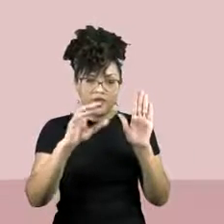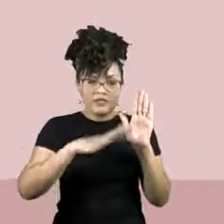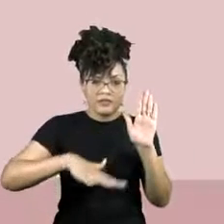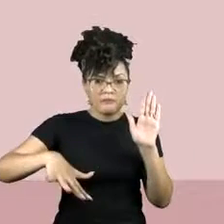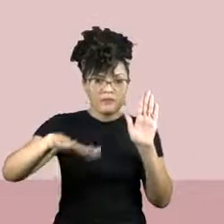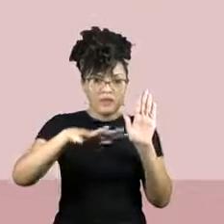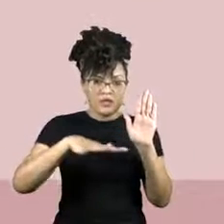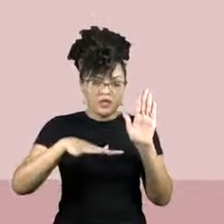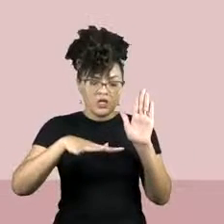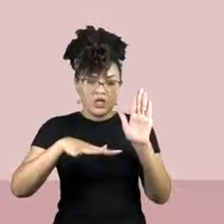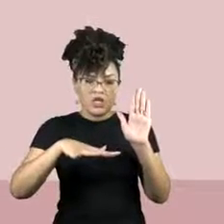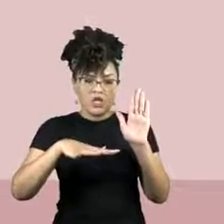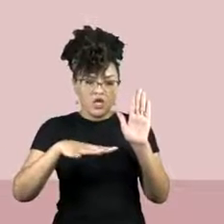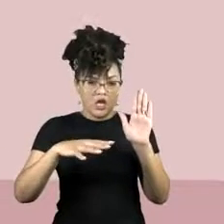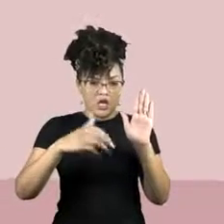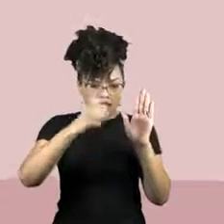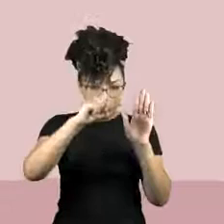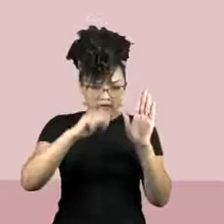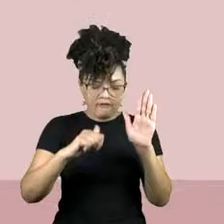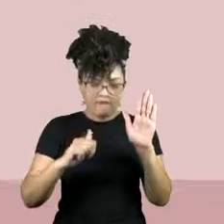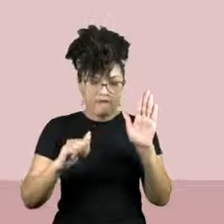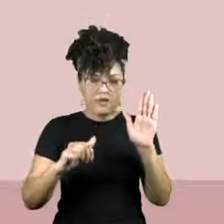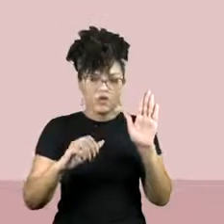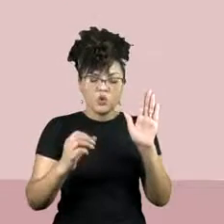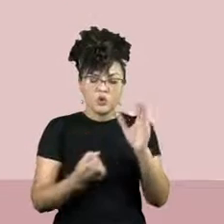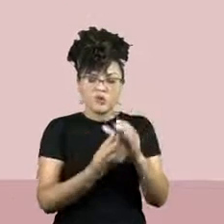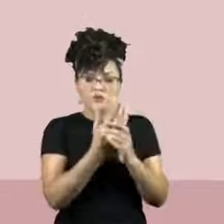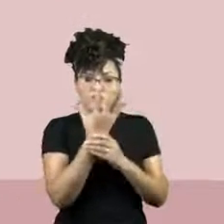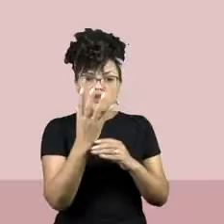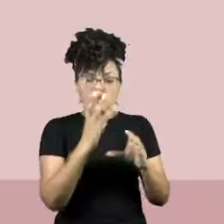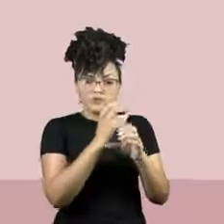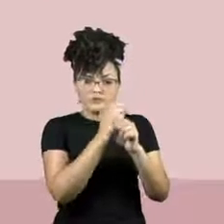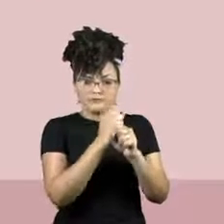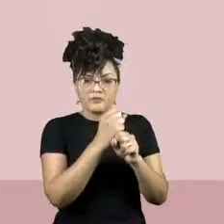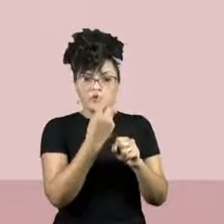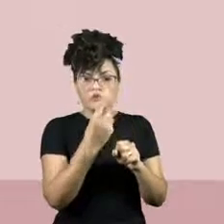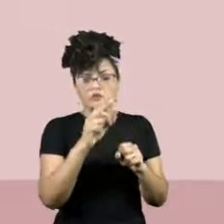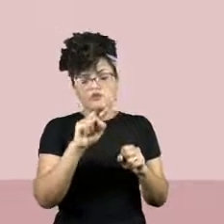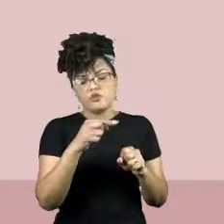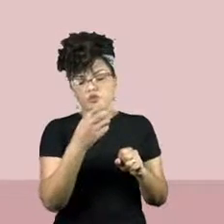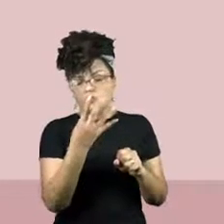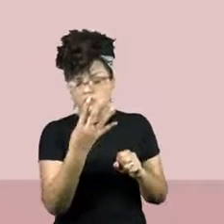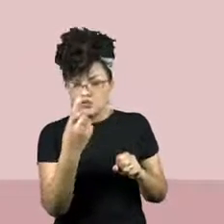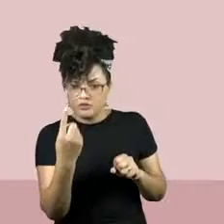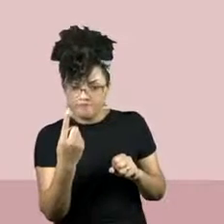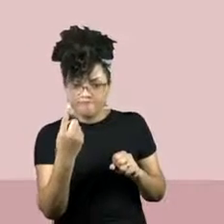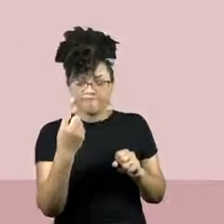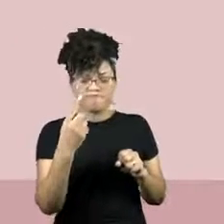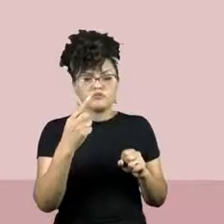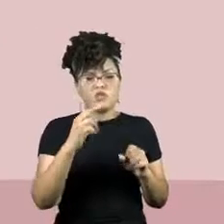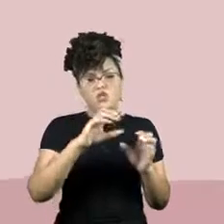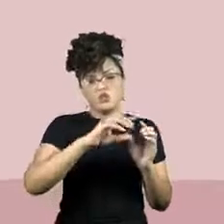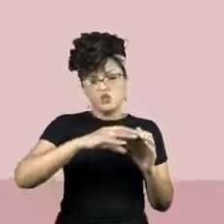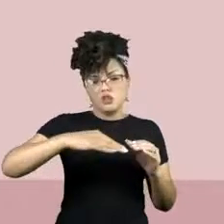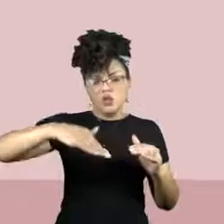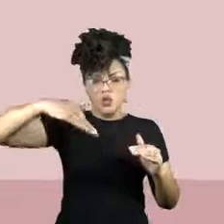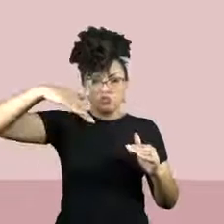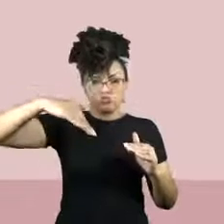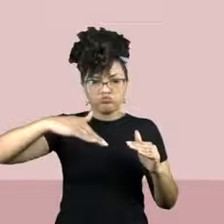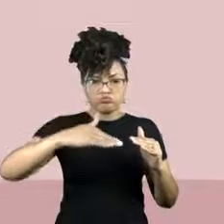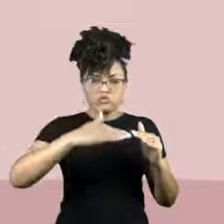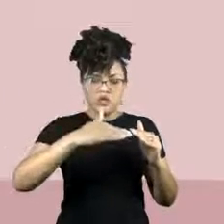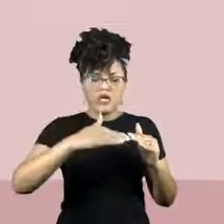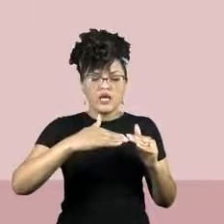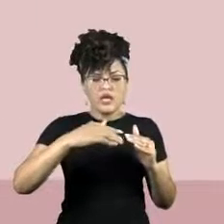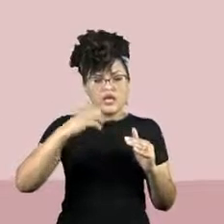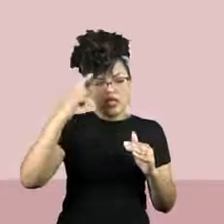no valor de 1,41. Então, aqui eu tenho um bom grau de certeza que nessas condições de contorno, com uma sobrecarga de